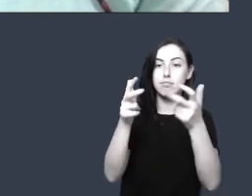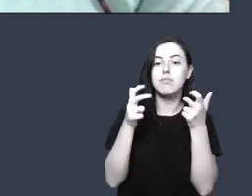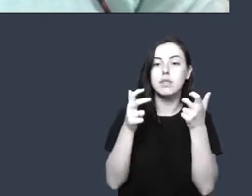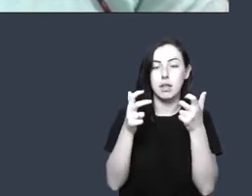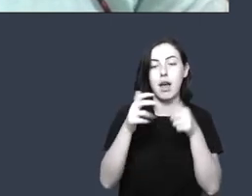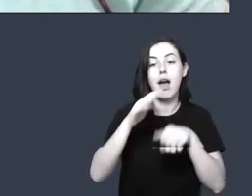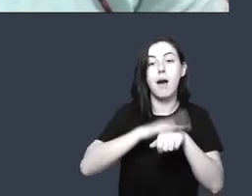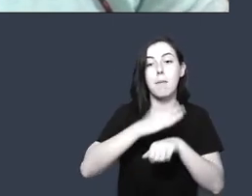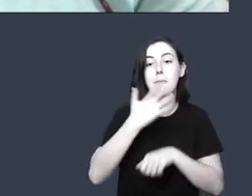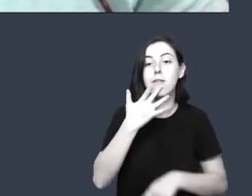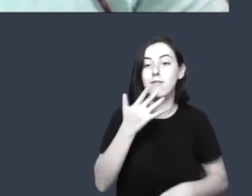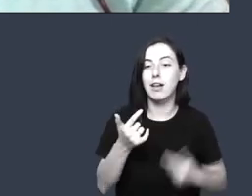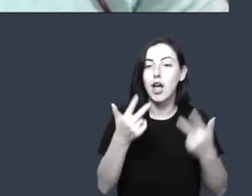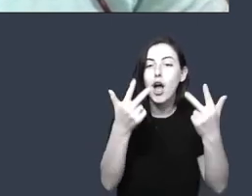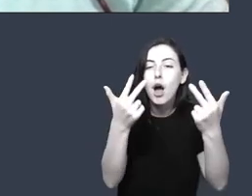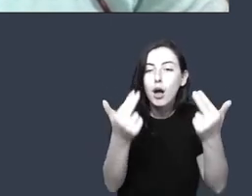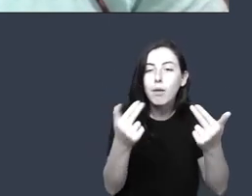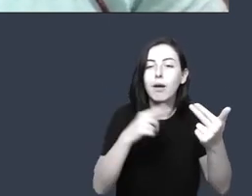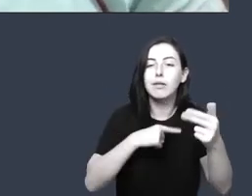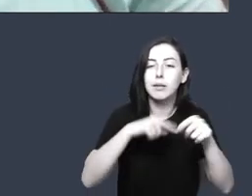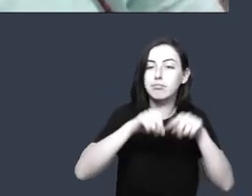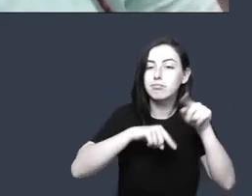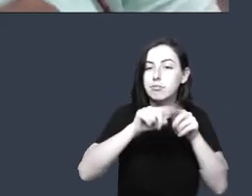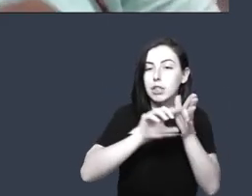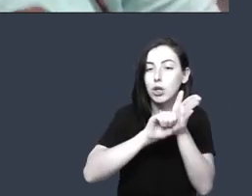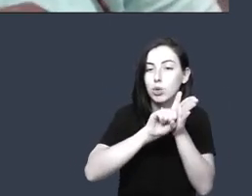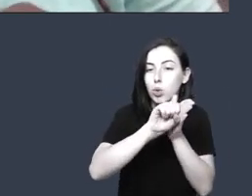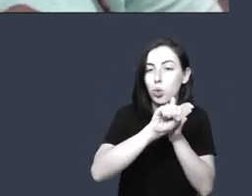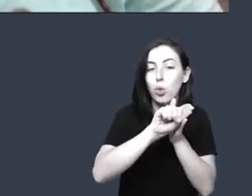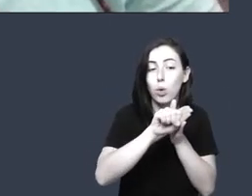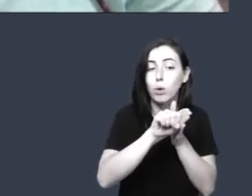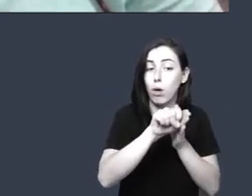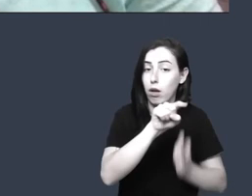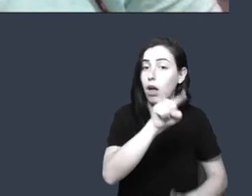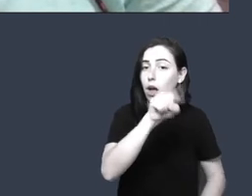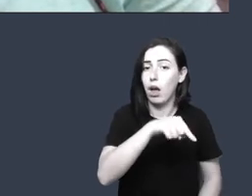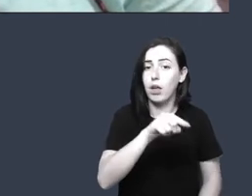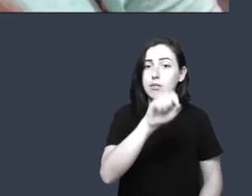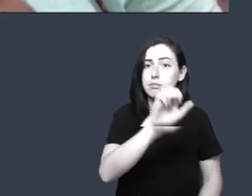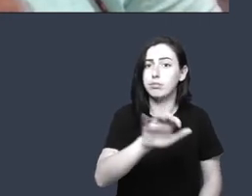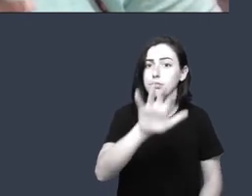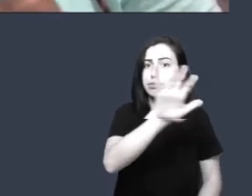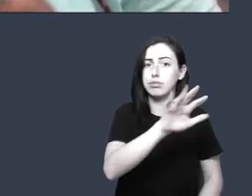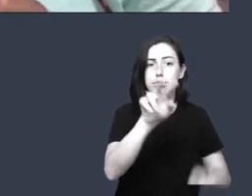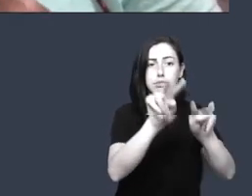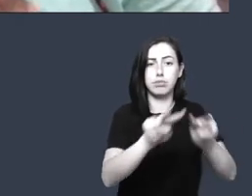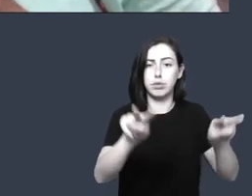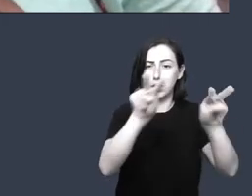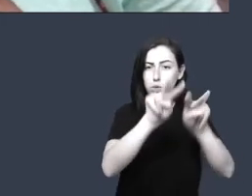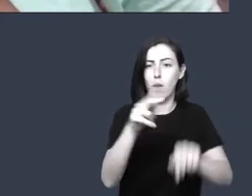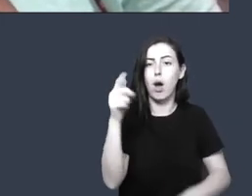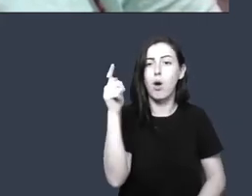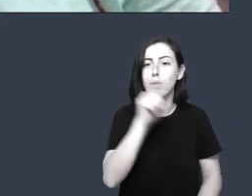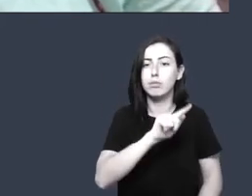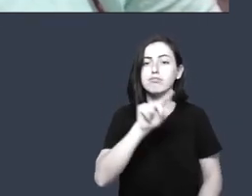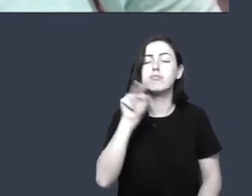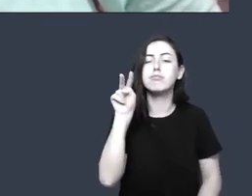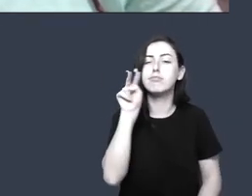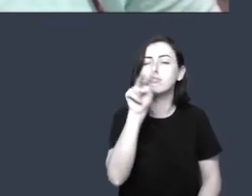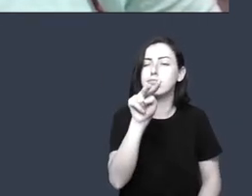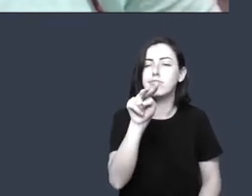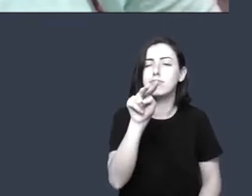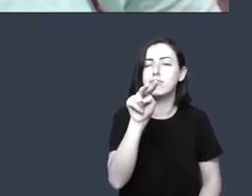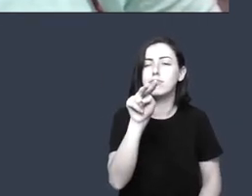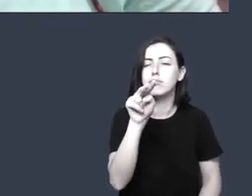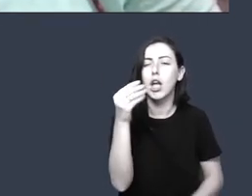ferramenta da Google, ela é bem visual, se eu não me estou enganada. Né? Então, você consegue ver assim, o